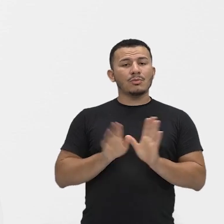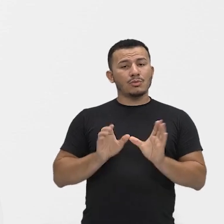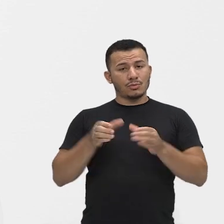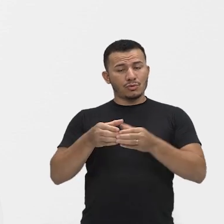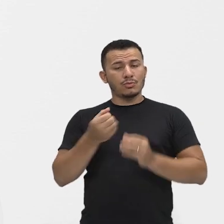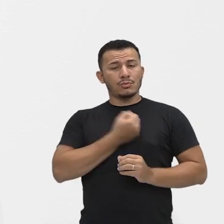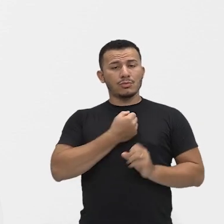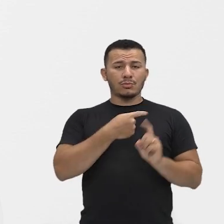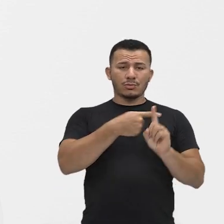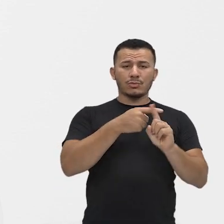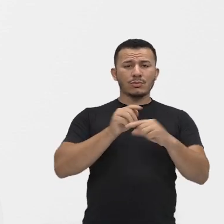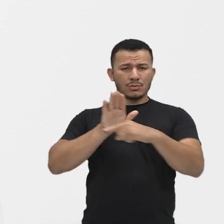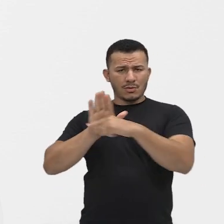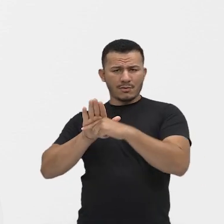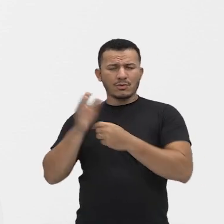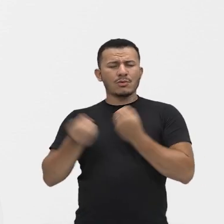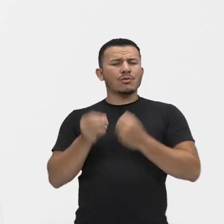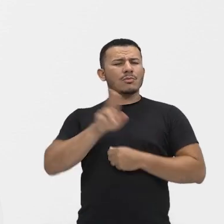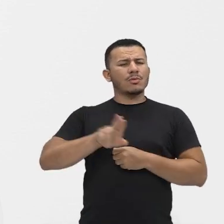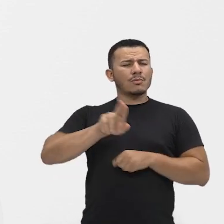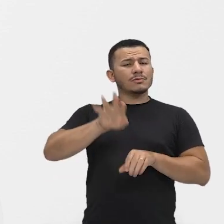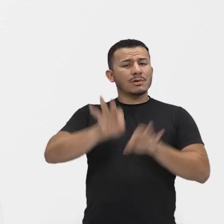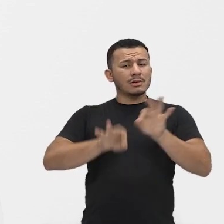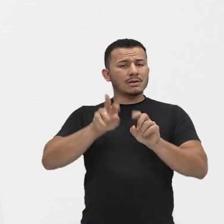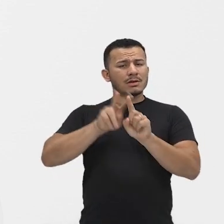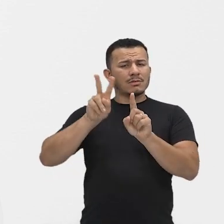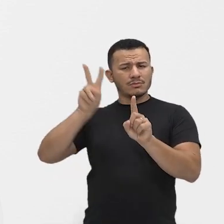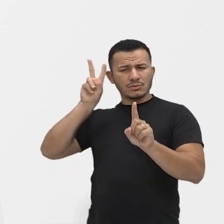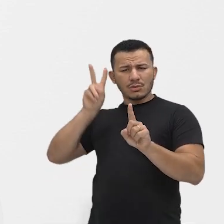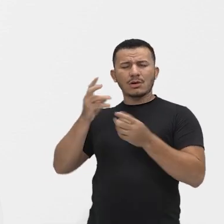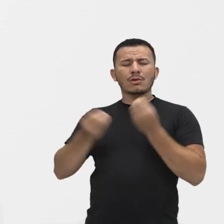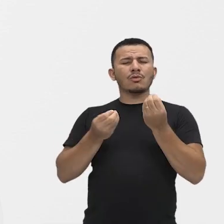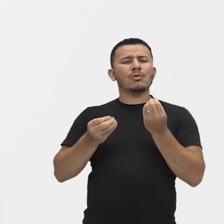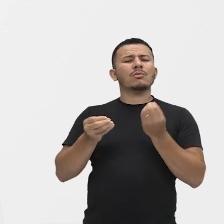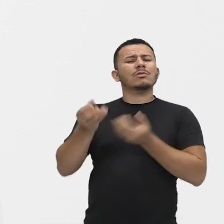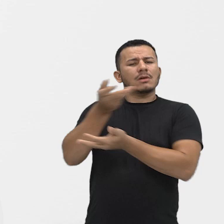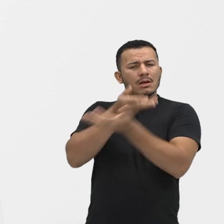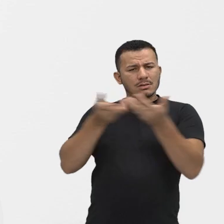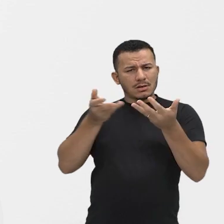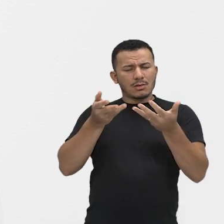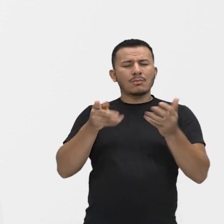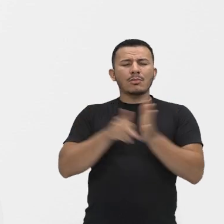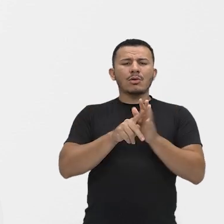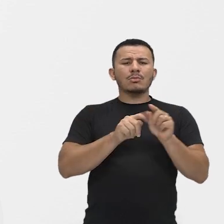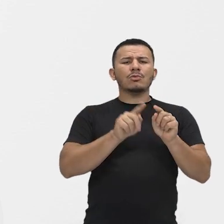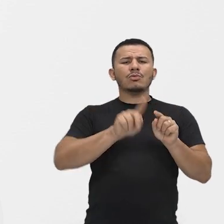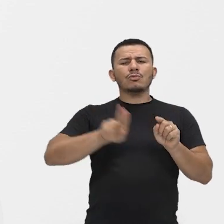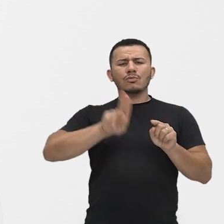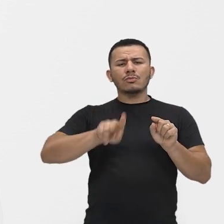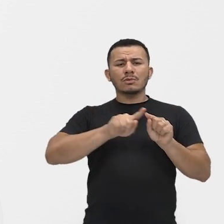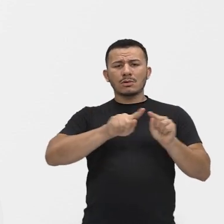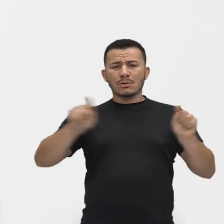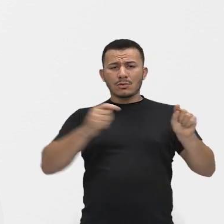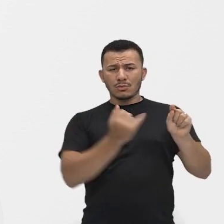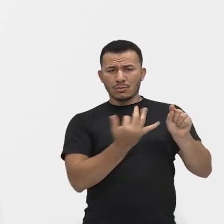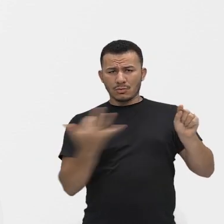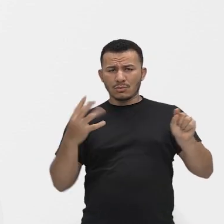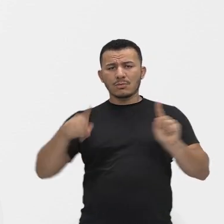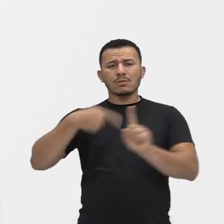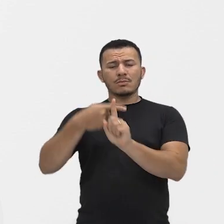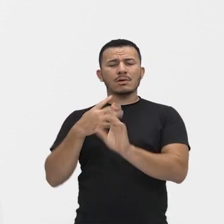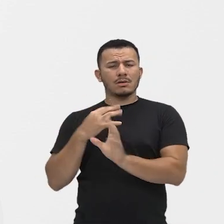ordenação, associação com pontos da reta numérica e operações, detalhamento, problemas